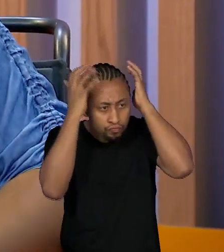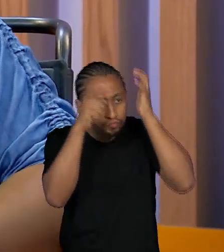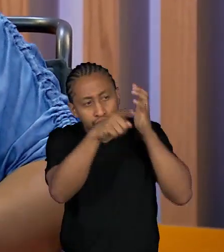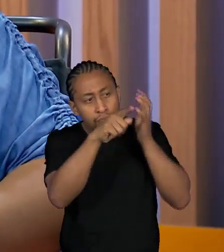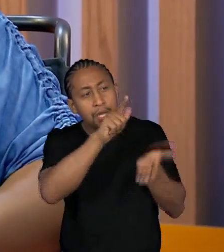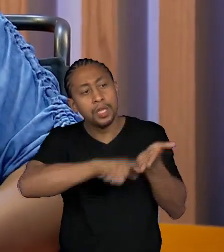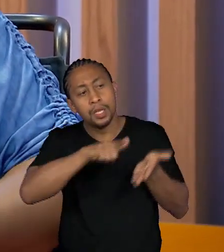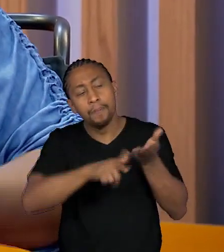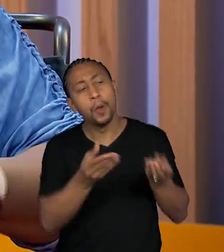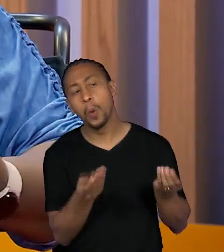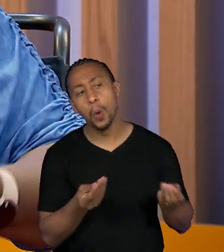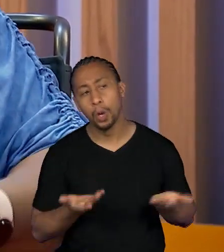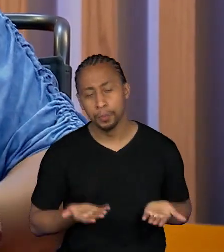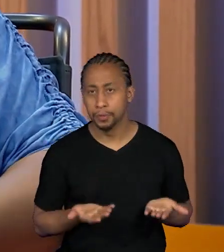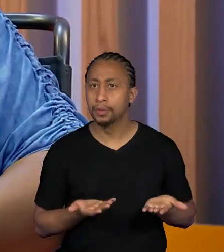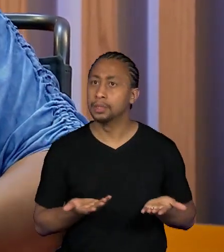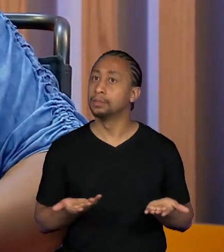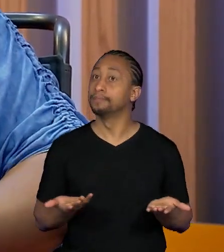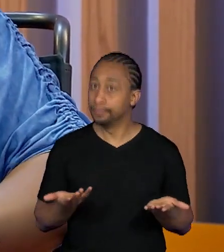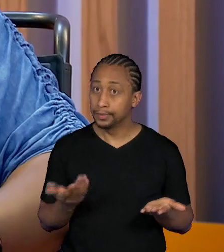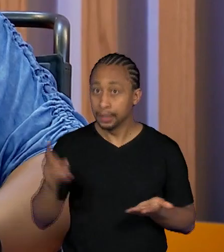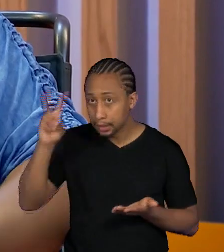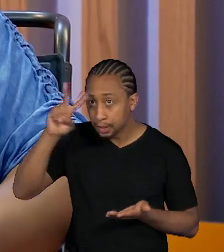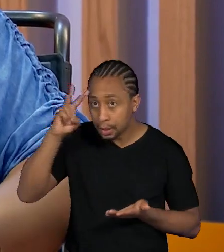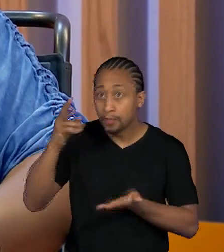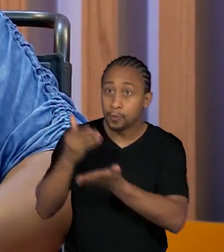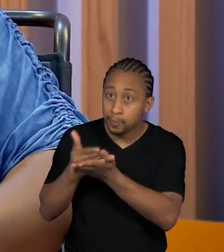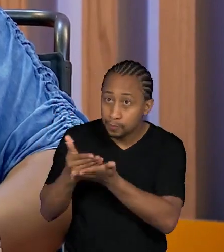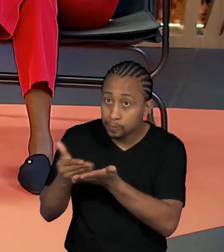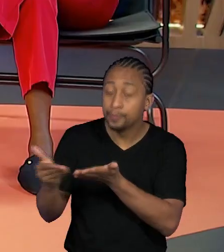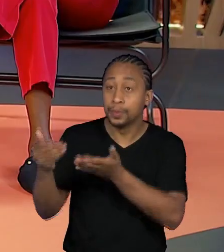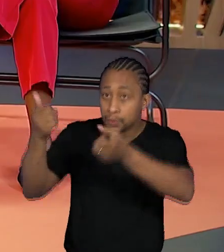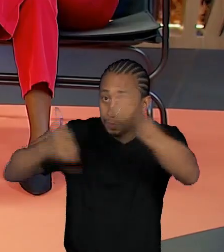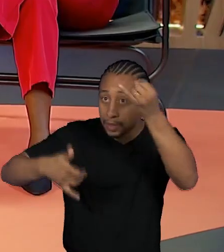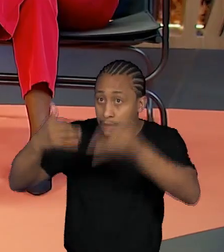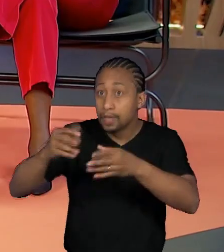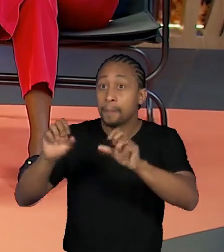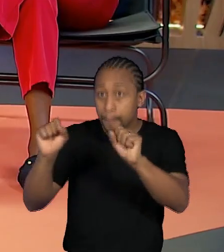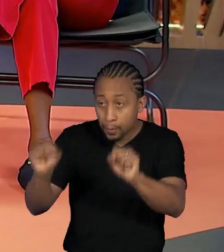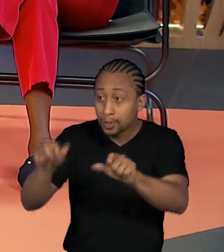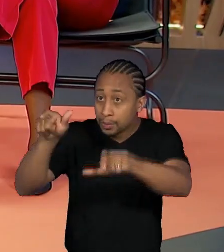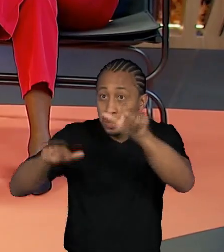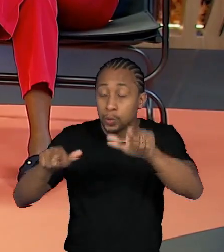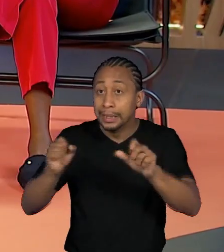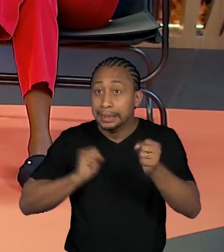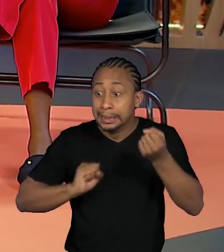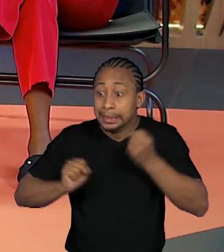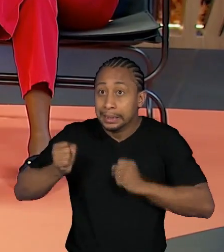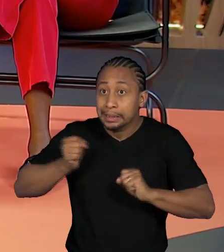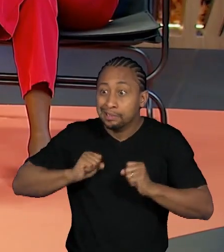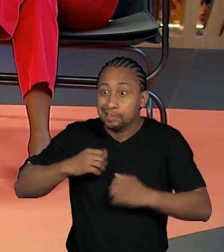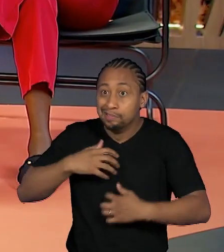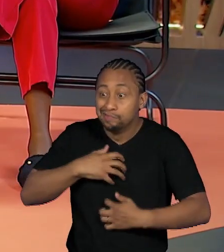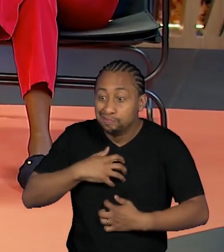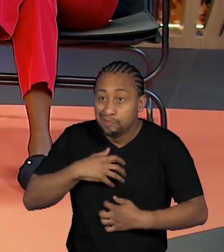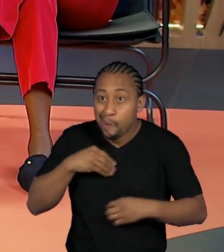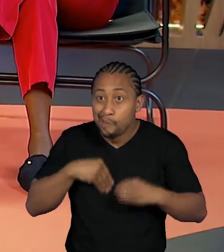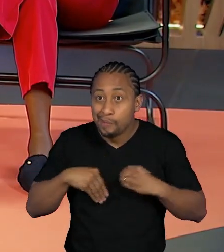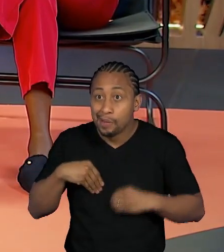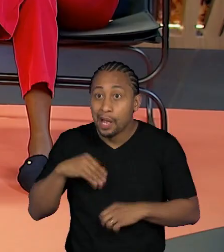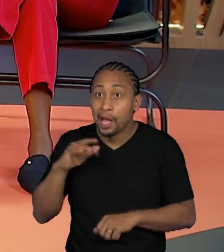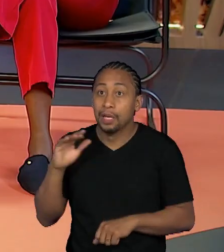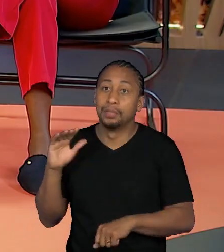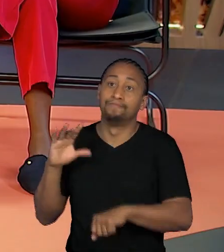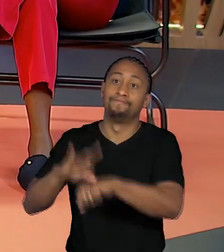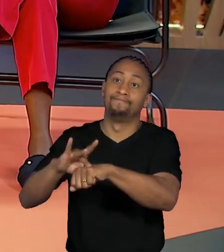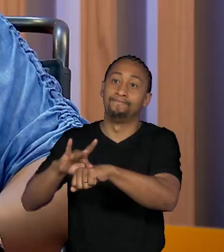Né? E isso, eu falei no começo, né, do adoecimento, né? Isso traz ansiedade, isso traz depressão, isso